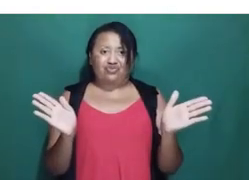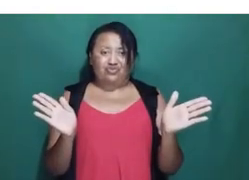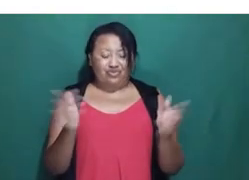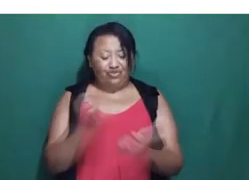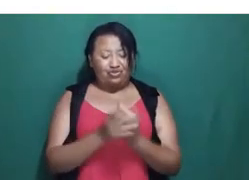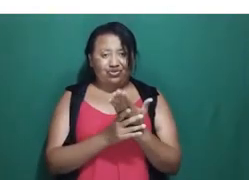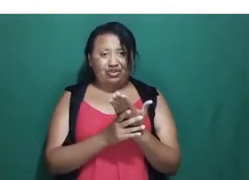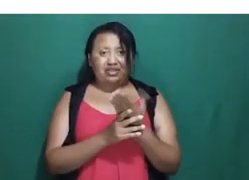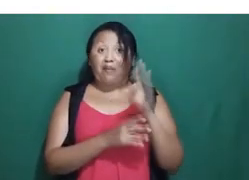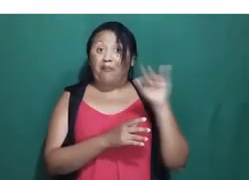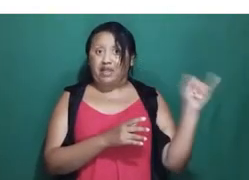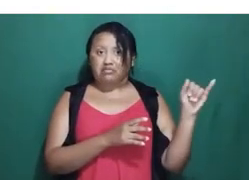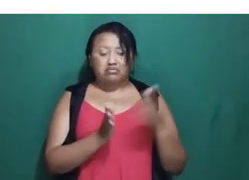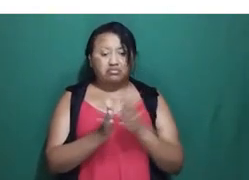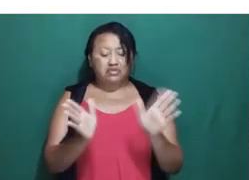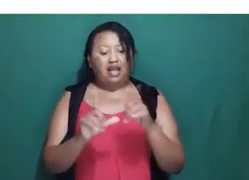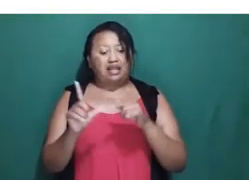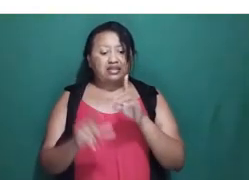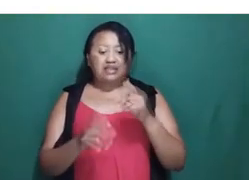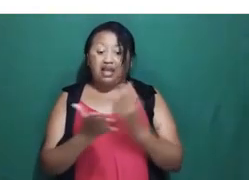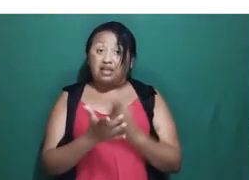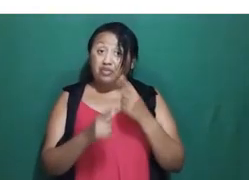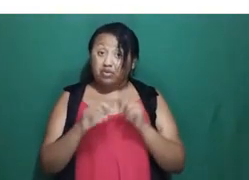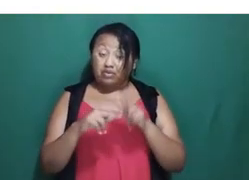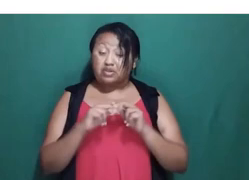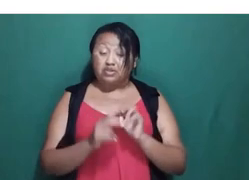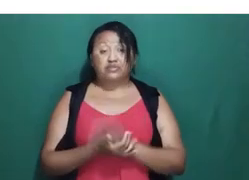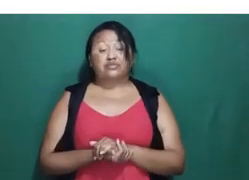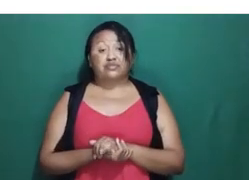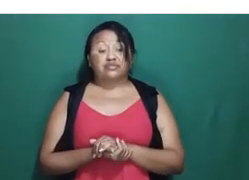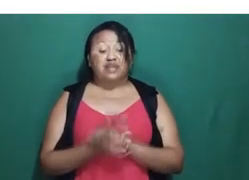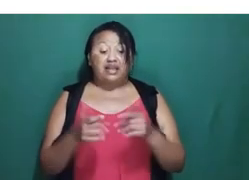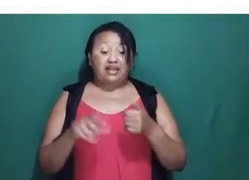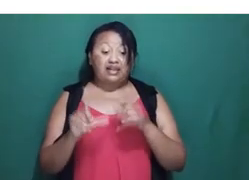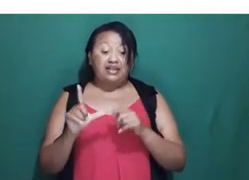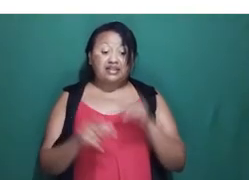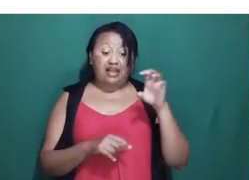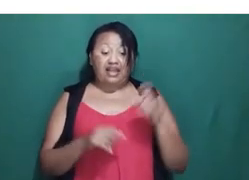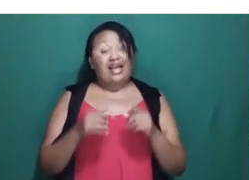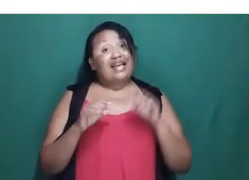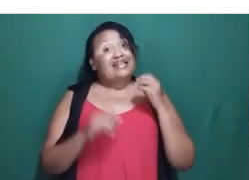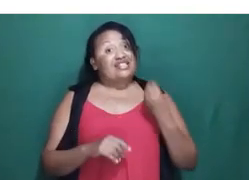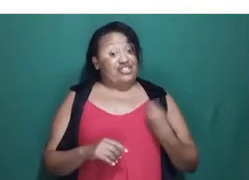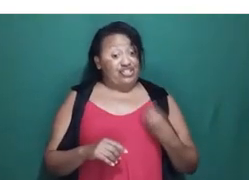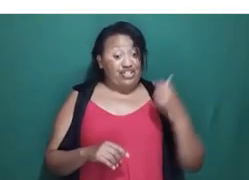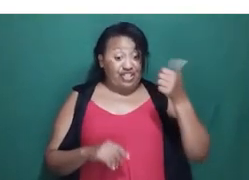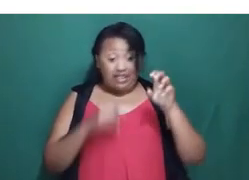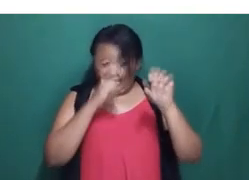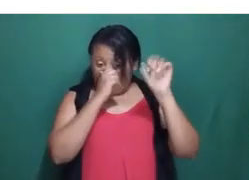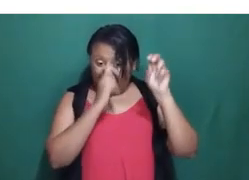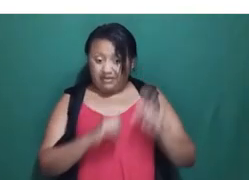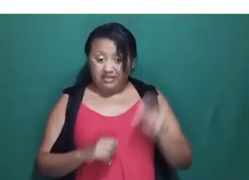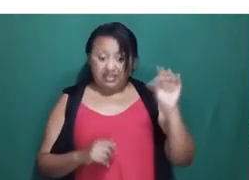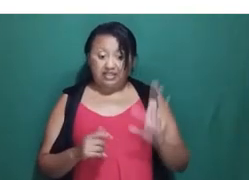de maneira bidirecional então a letra D tá errado também por causa disso e letra diz ó Caso existam 15% de